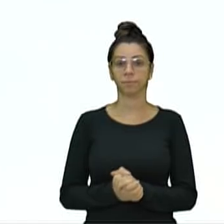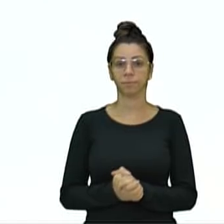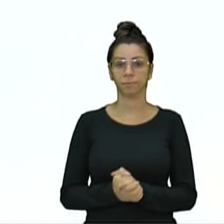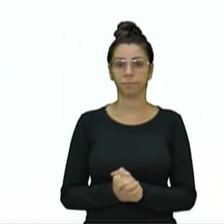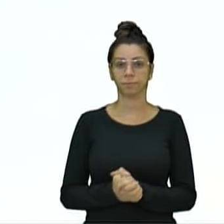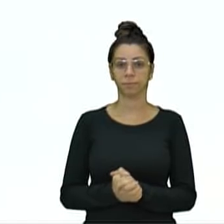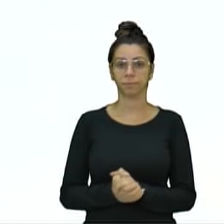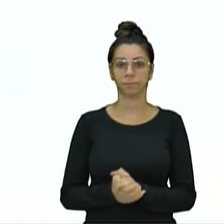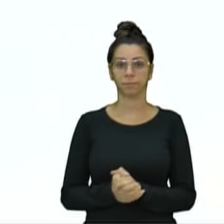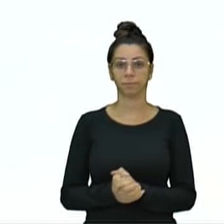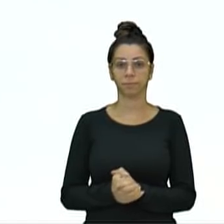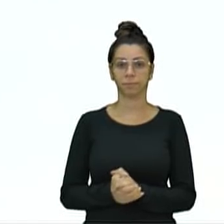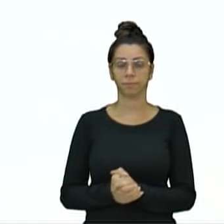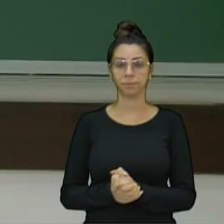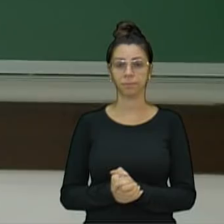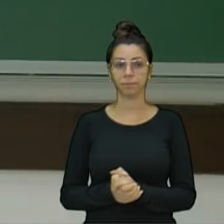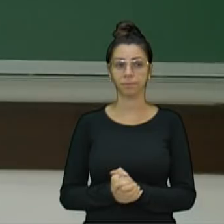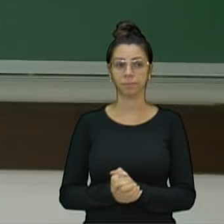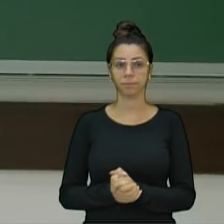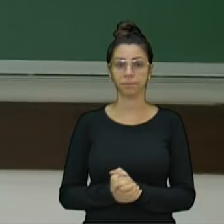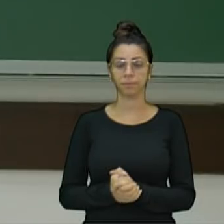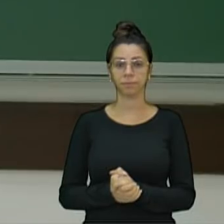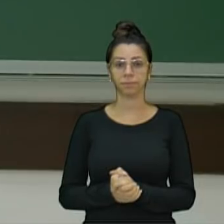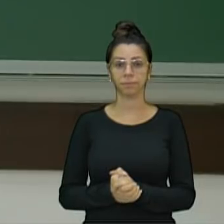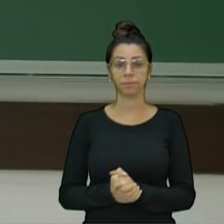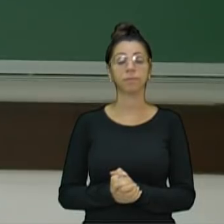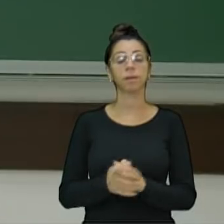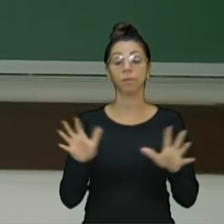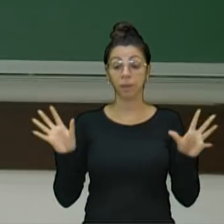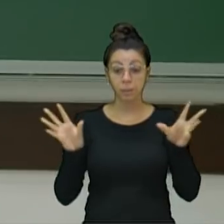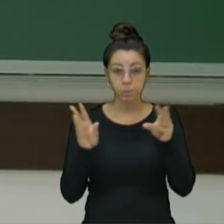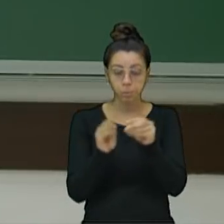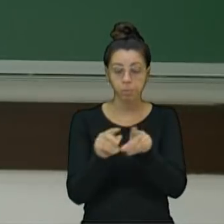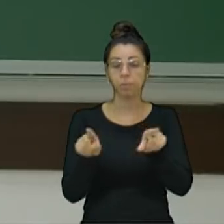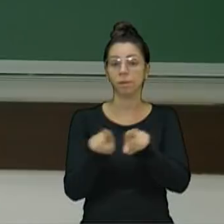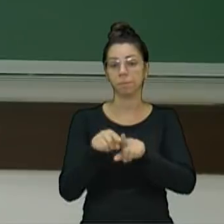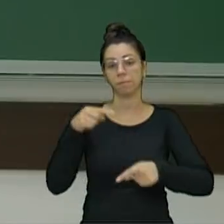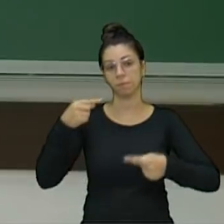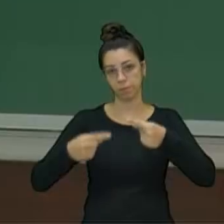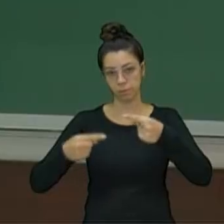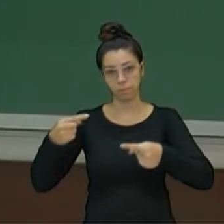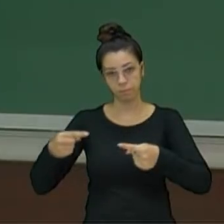vamos falar também das linking words que expressam resumo, certo?